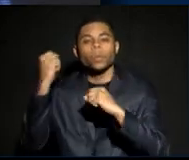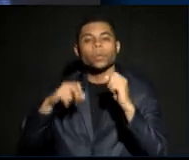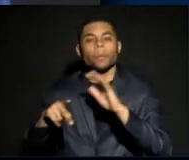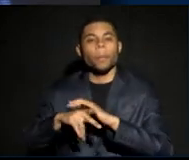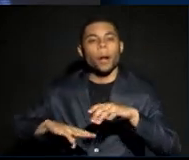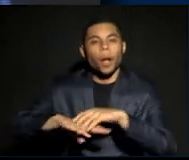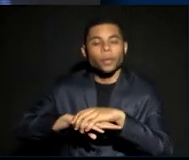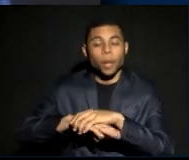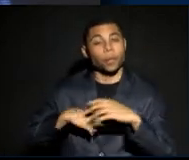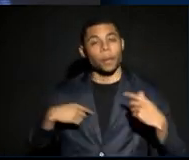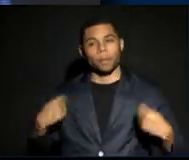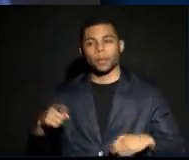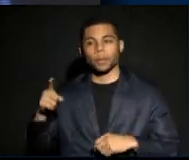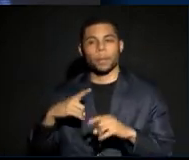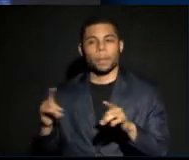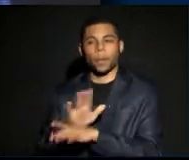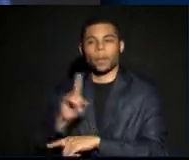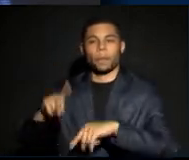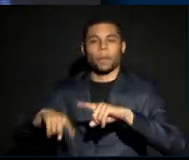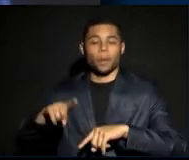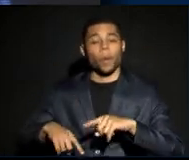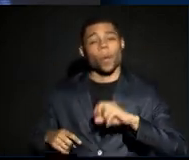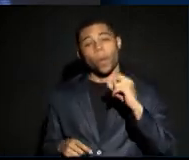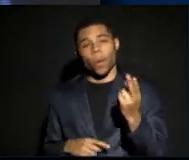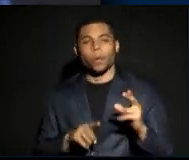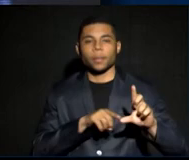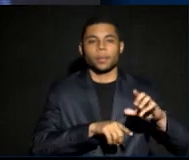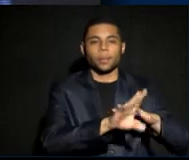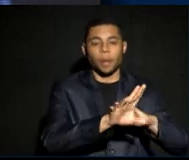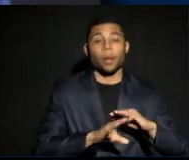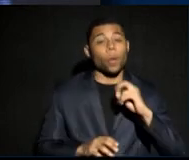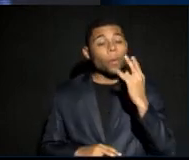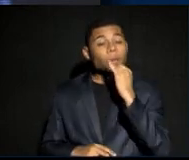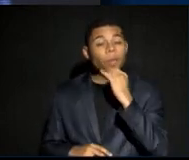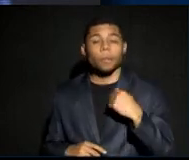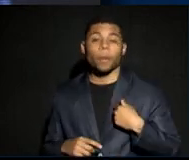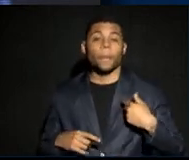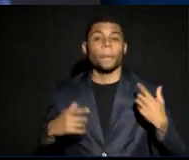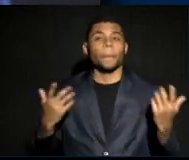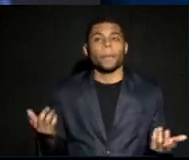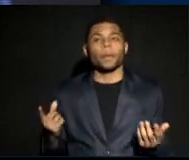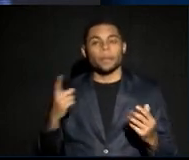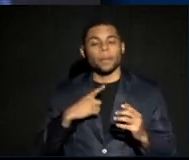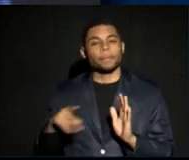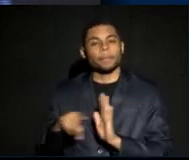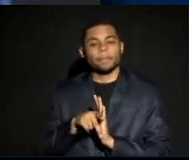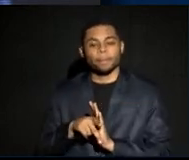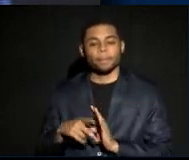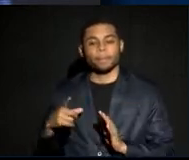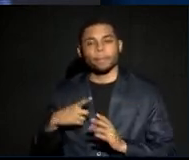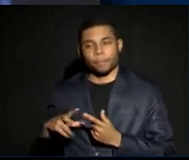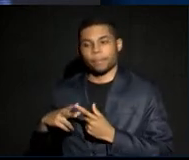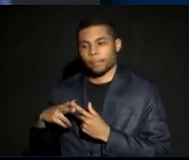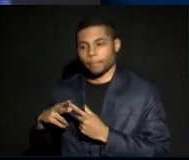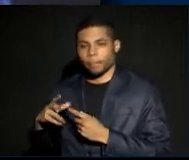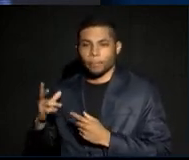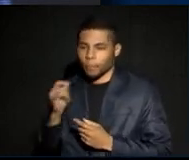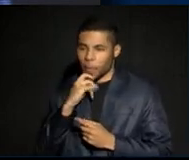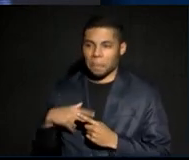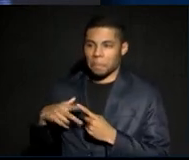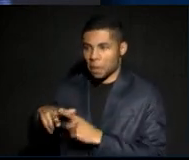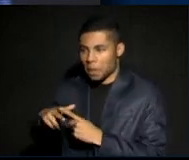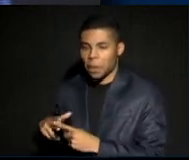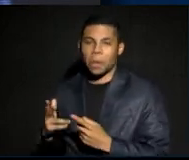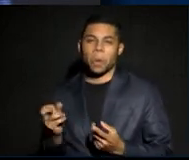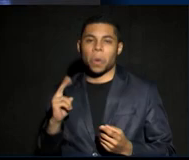eu vou ter que formará profissional de materiais eu vou ter que formar o profissional de design se eu quero ser se eu tenho os povos metalmecânico por exemplo como